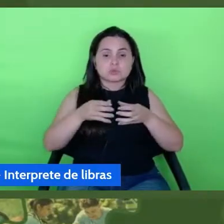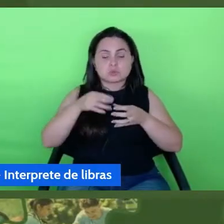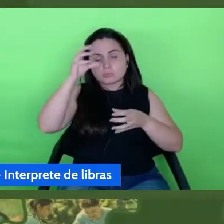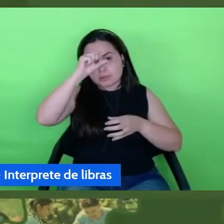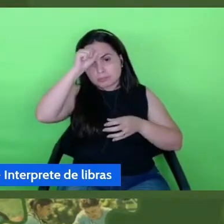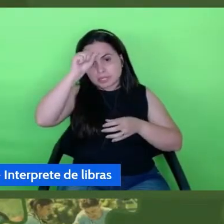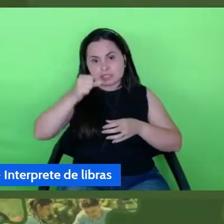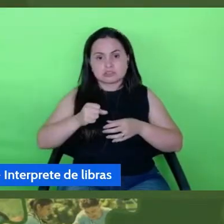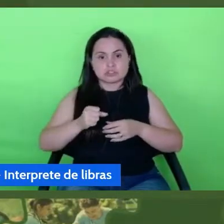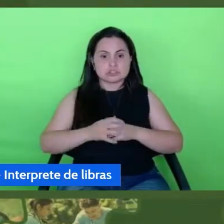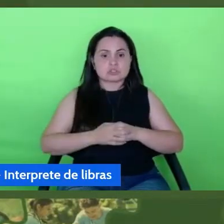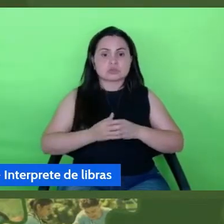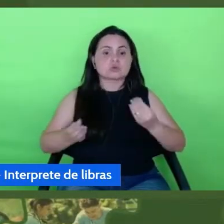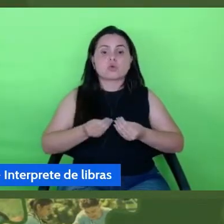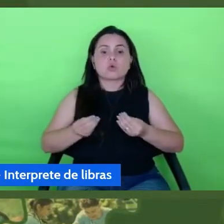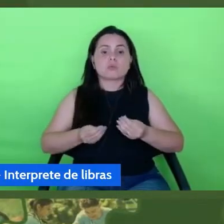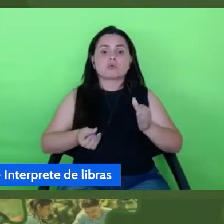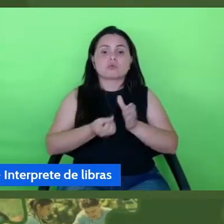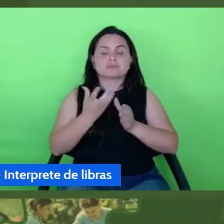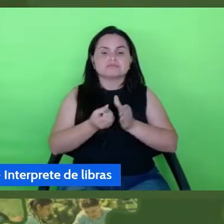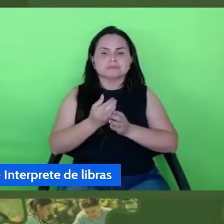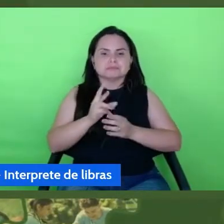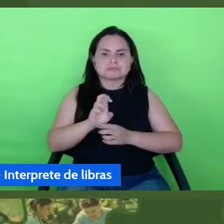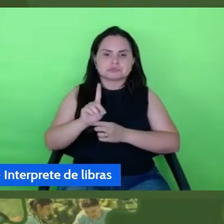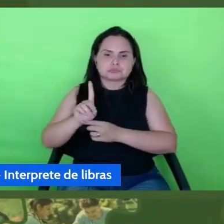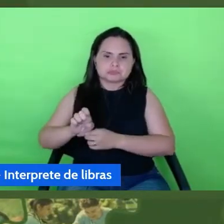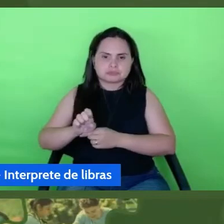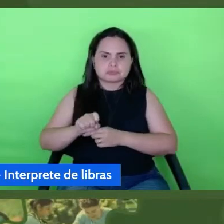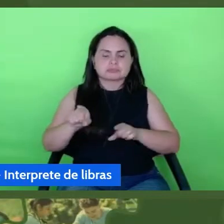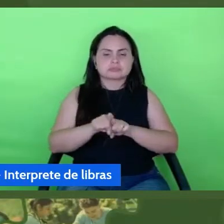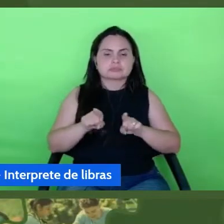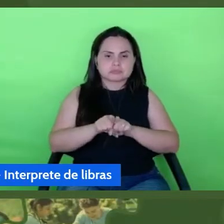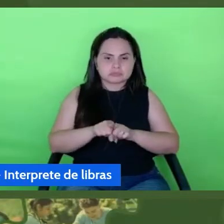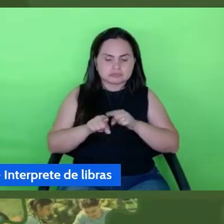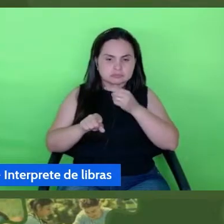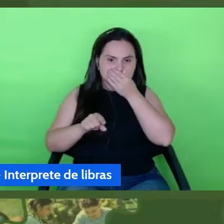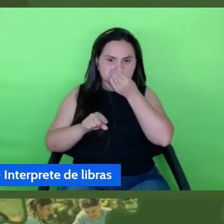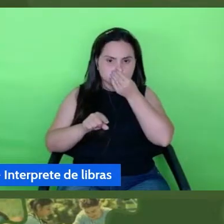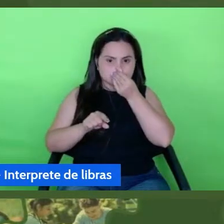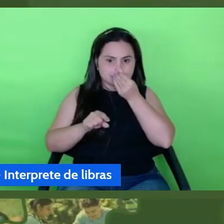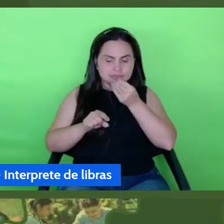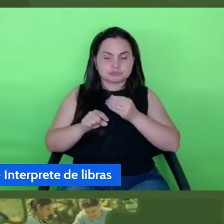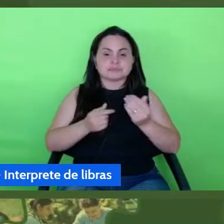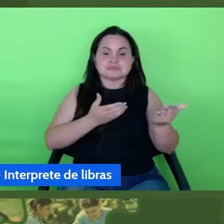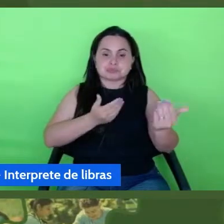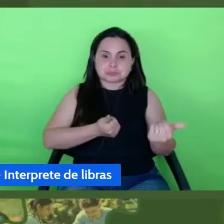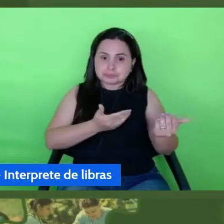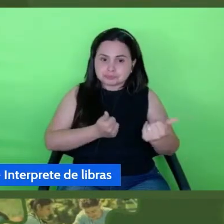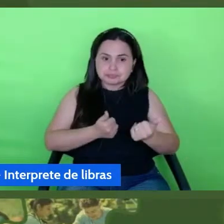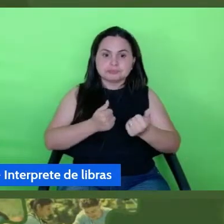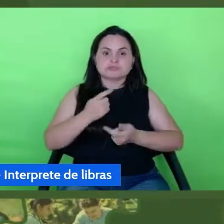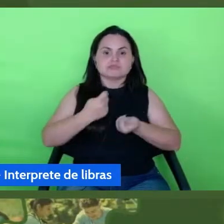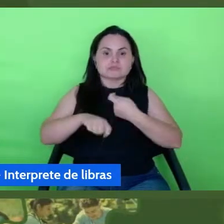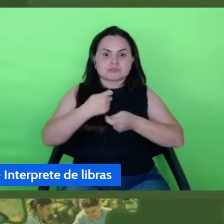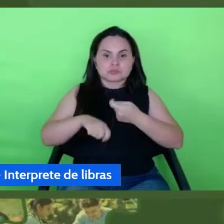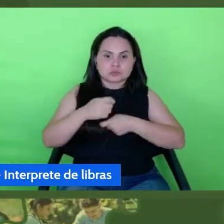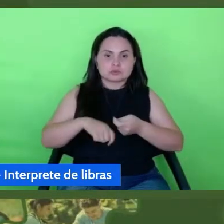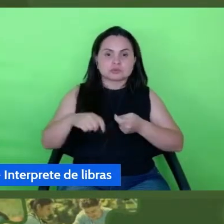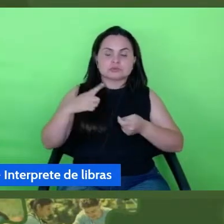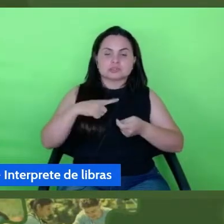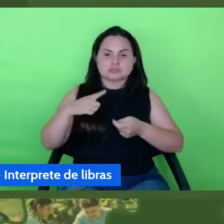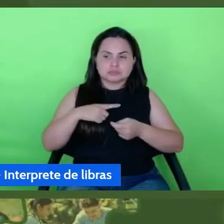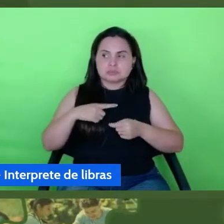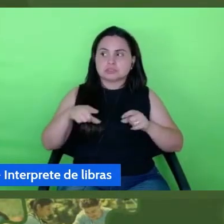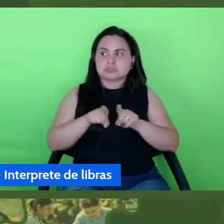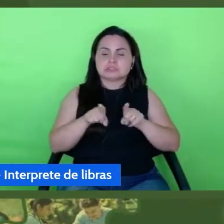outro, vão criando redes aí ambientais de agroecologia, por exemplo, de juventudes, de economia de Francisco e Clara, uma